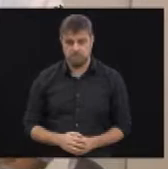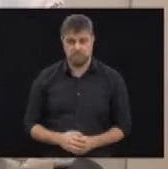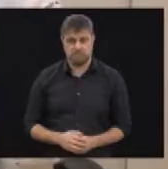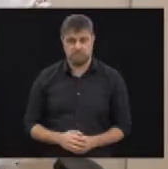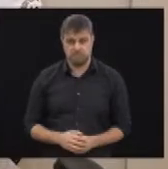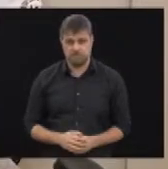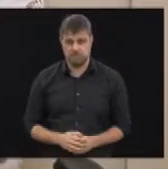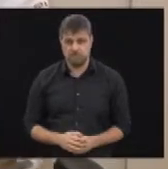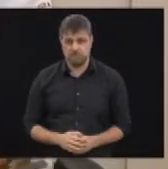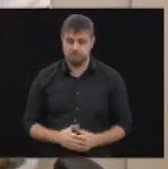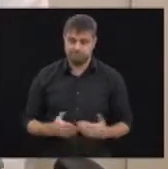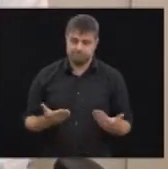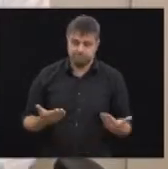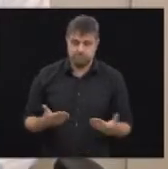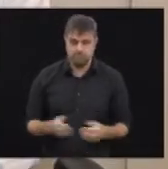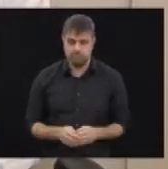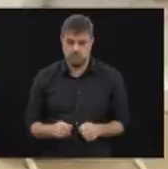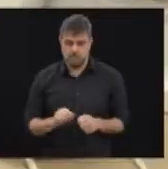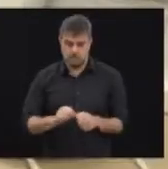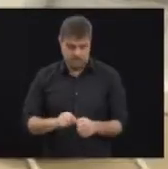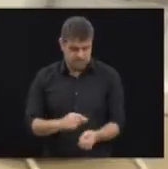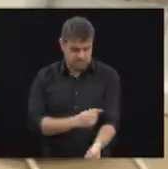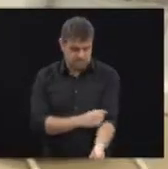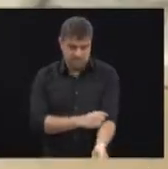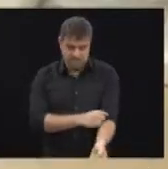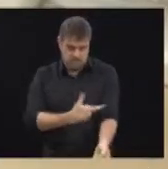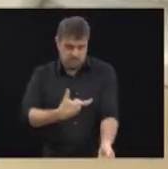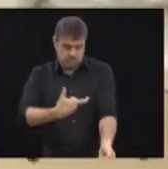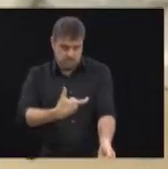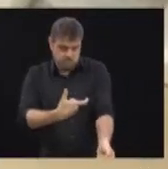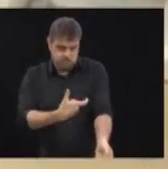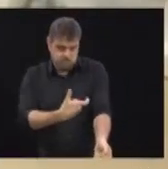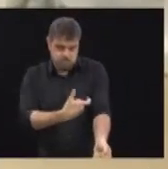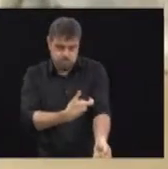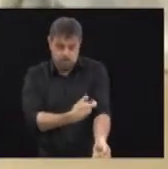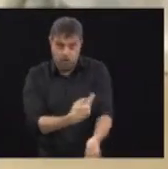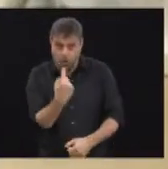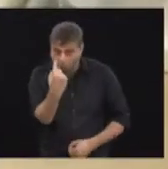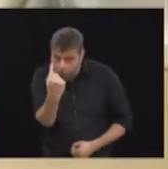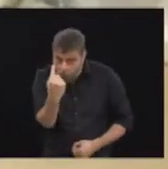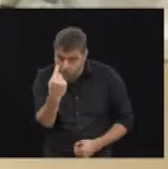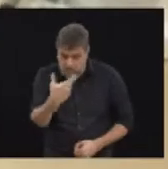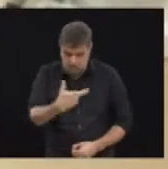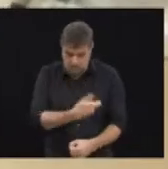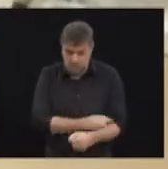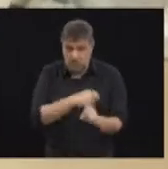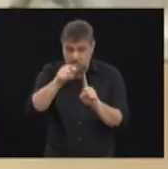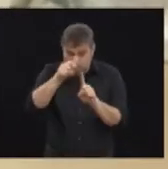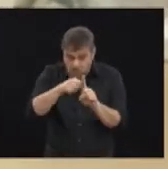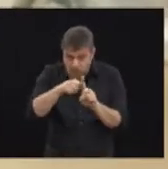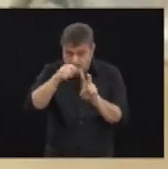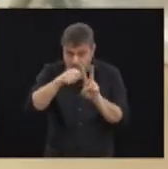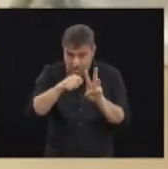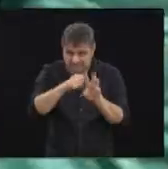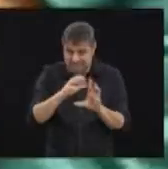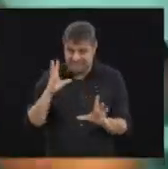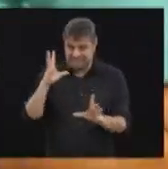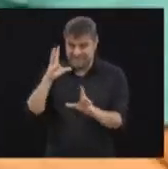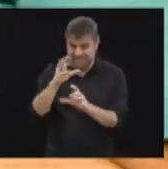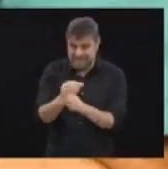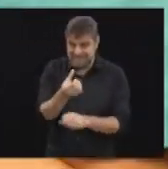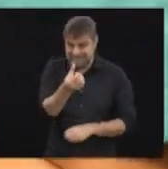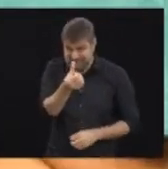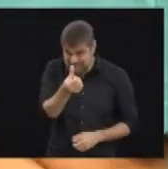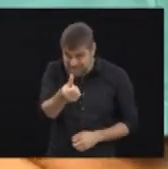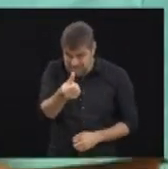Então, nós fazemos uma injeção na veia, uma injeção por mês. Podemos fazer são 6 ciclos, né?